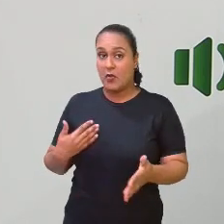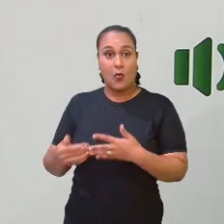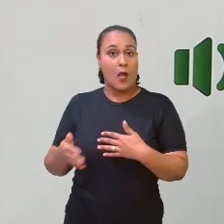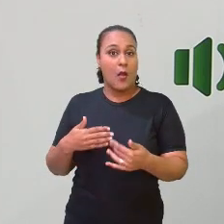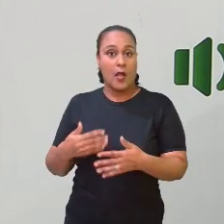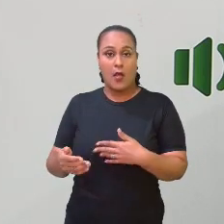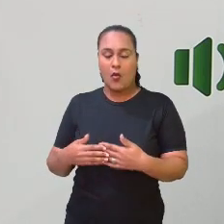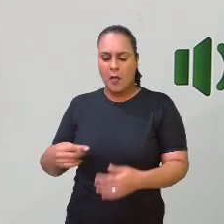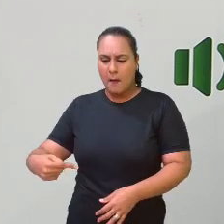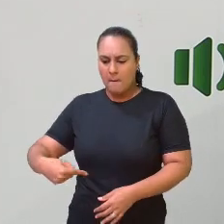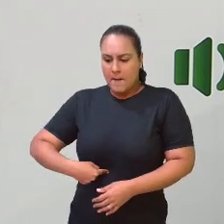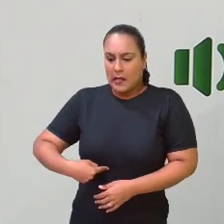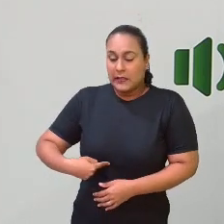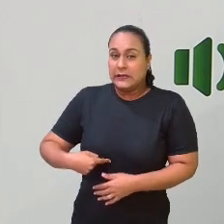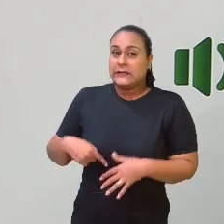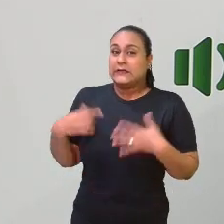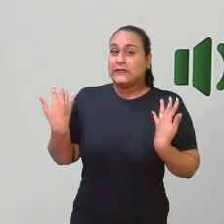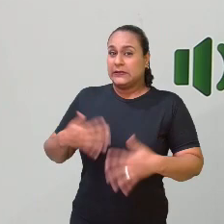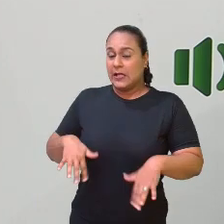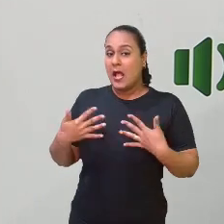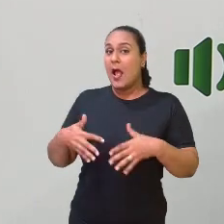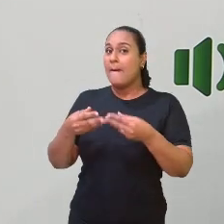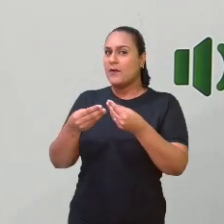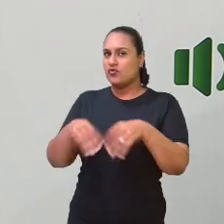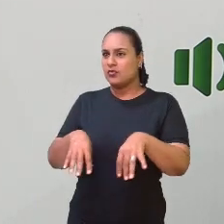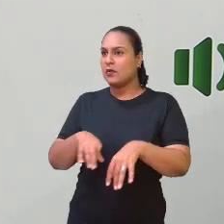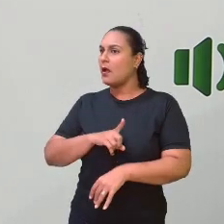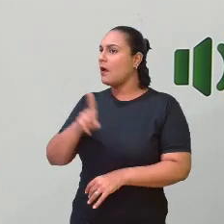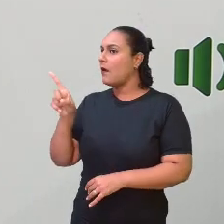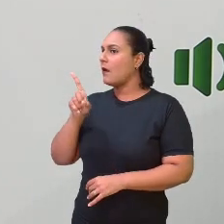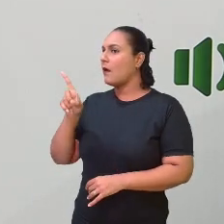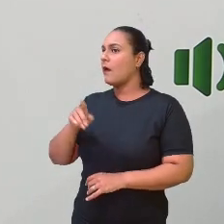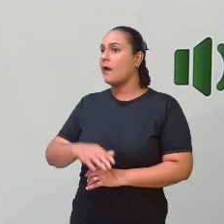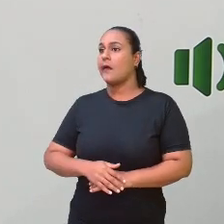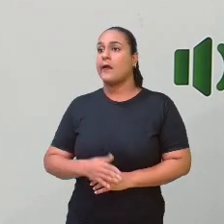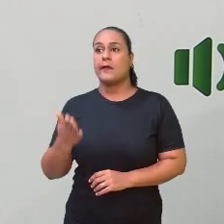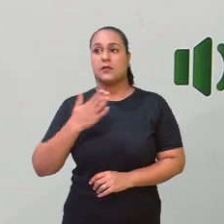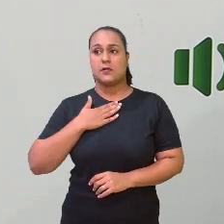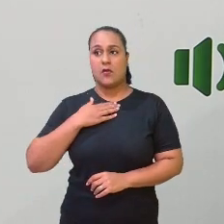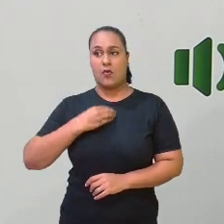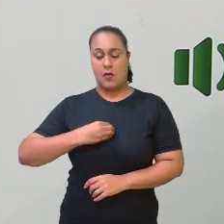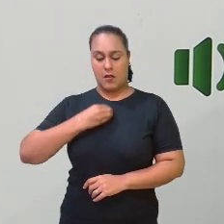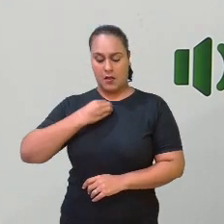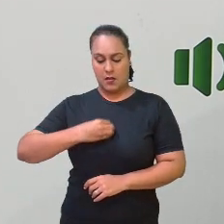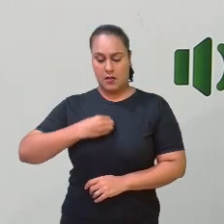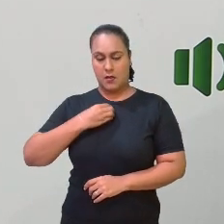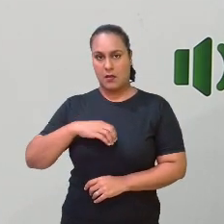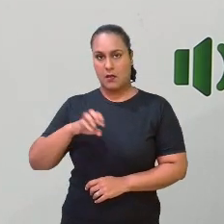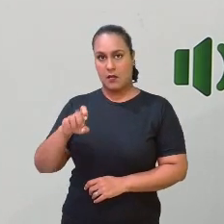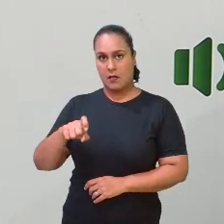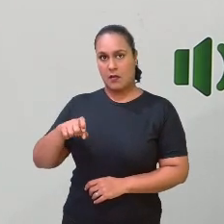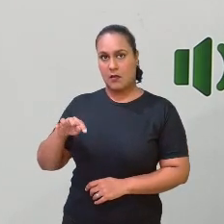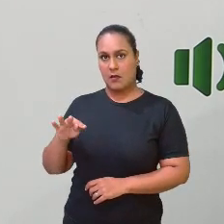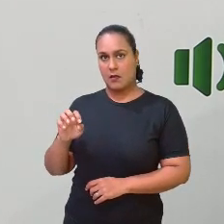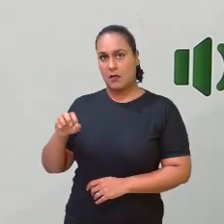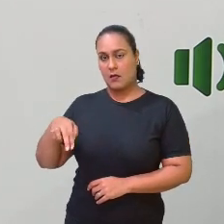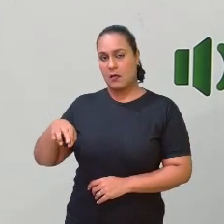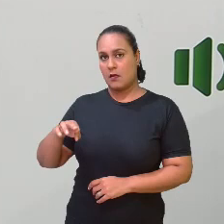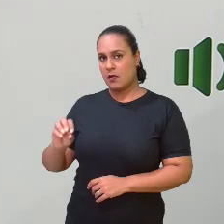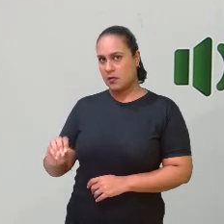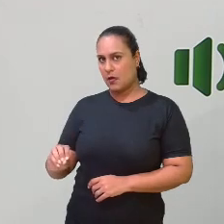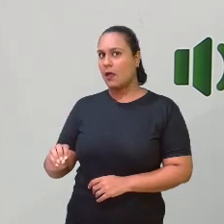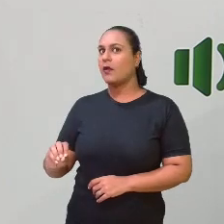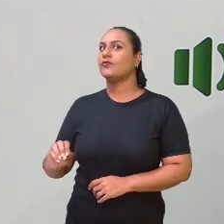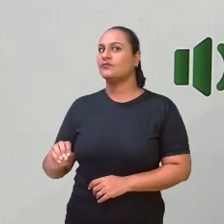coisa atingiria eles, né? Esse externo, por exemplo, se você perceber, juntamente, né, com as